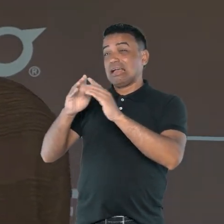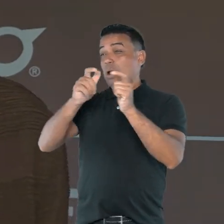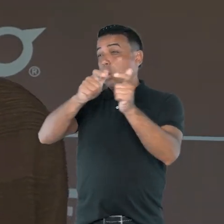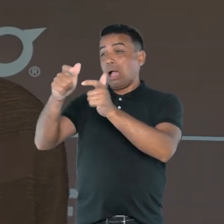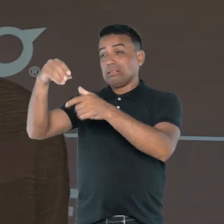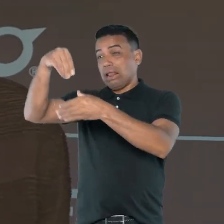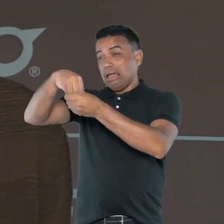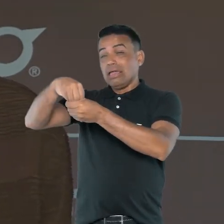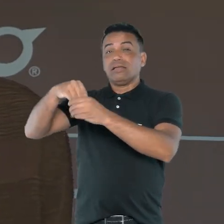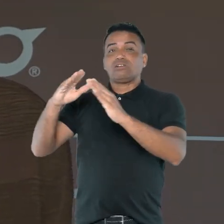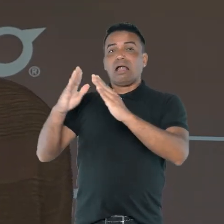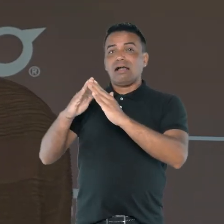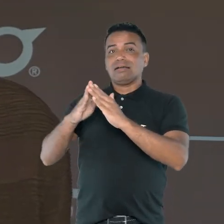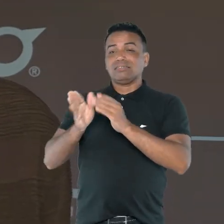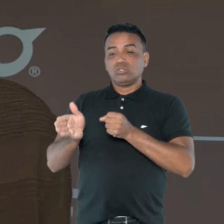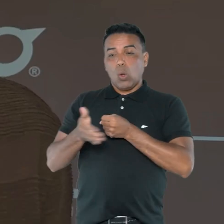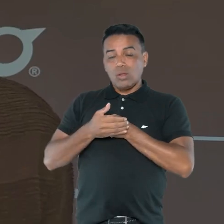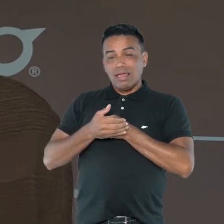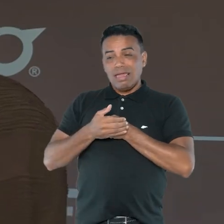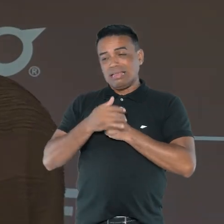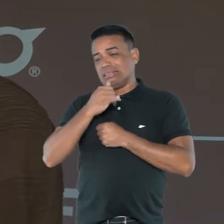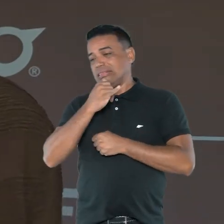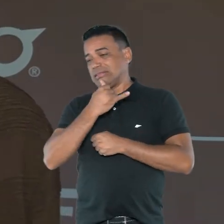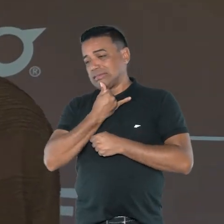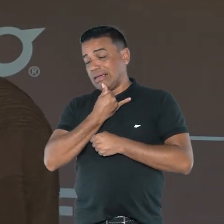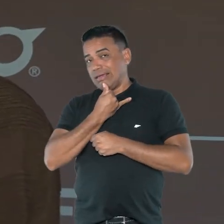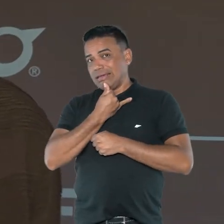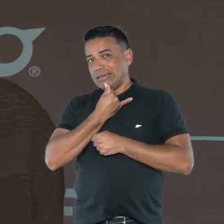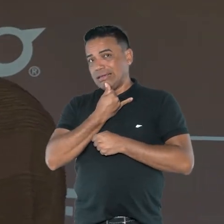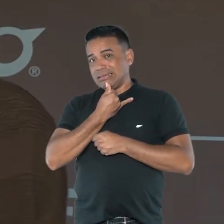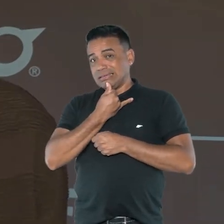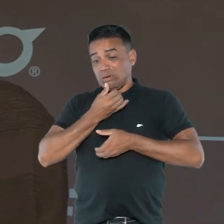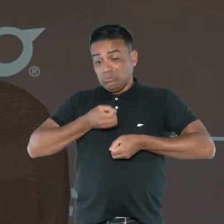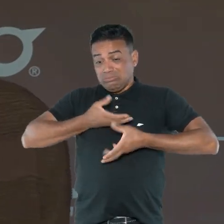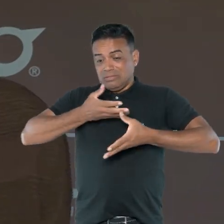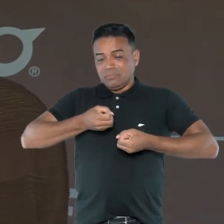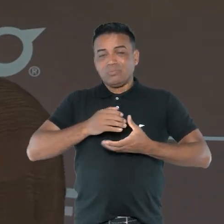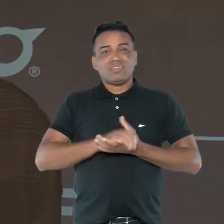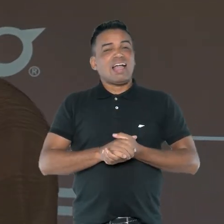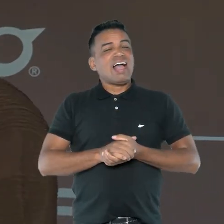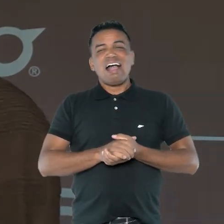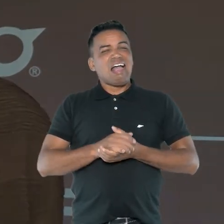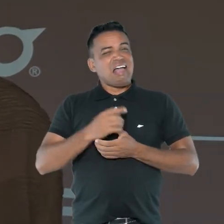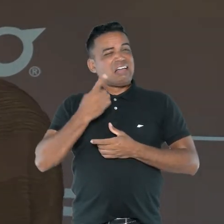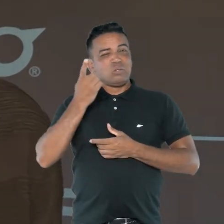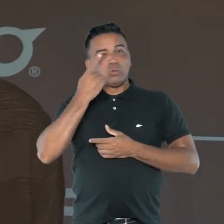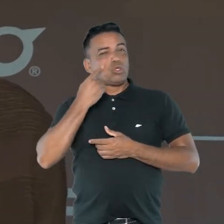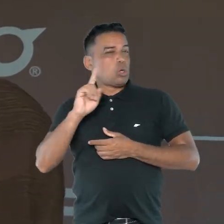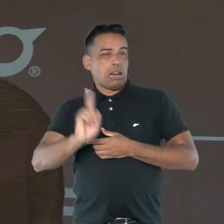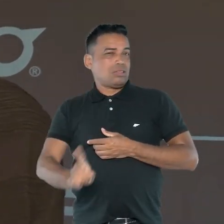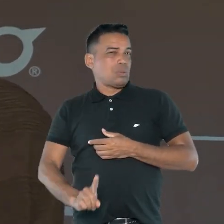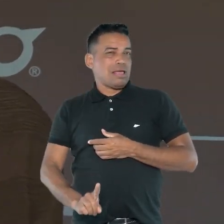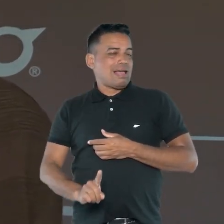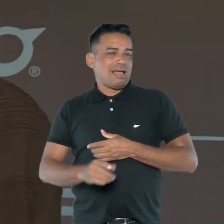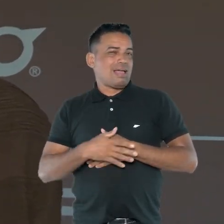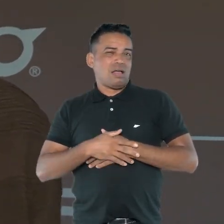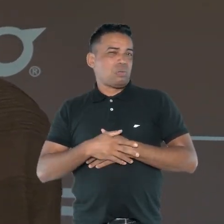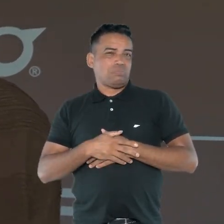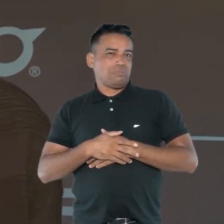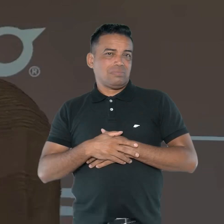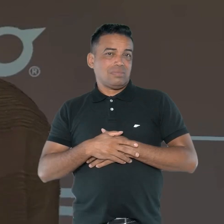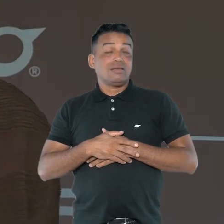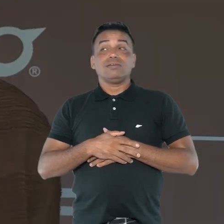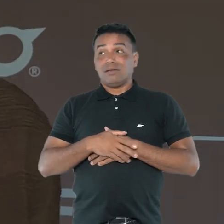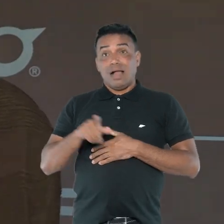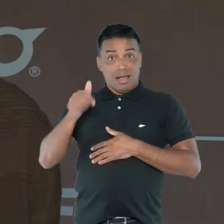algum momento, é, se escondendo a tristeza, né? Essa velha história de que foi um cisco, não é nada. Não,